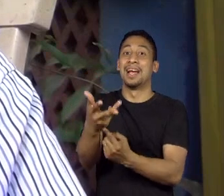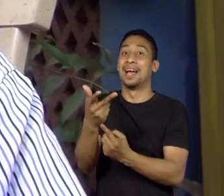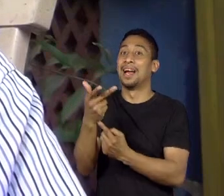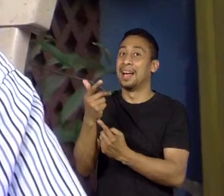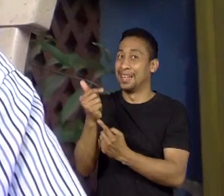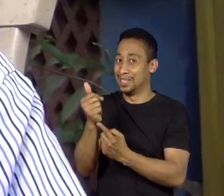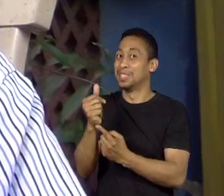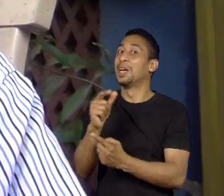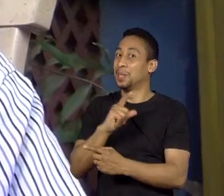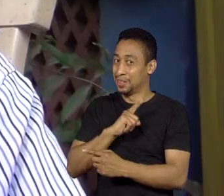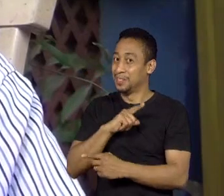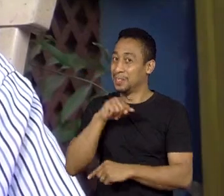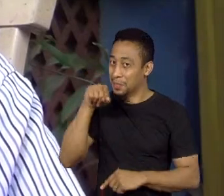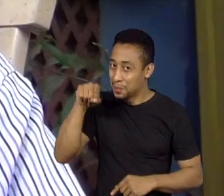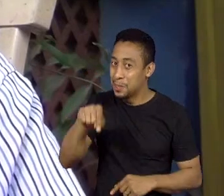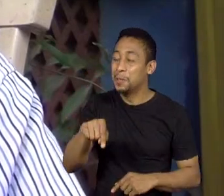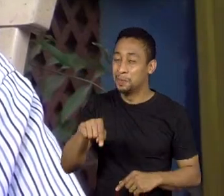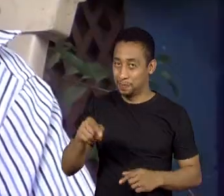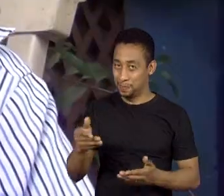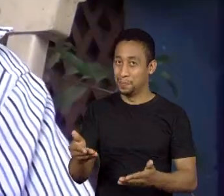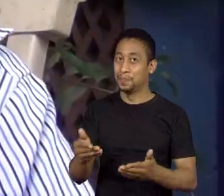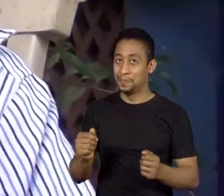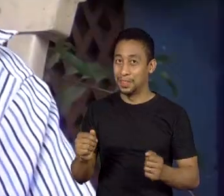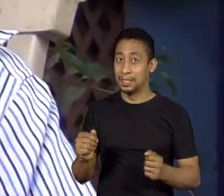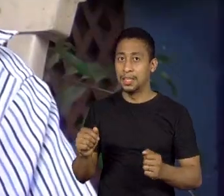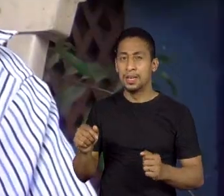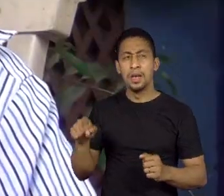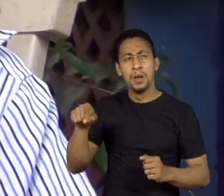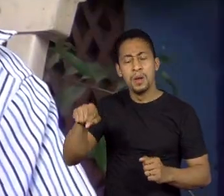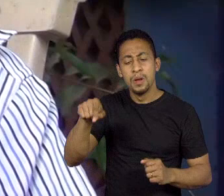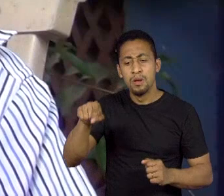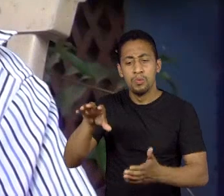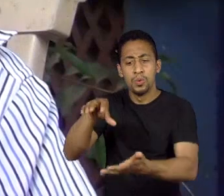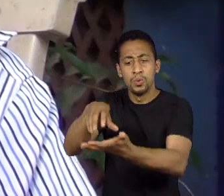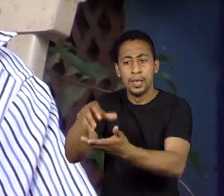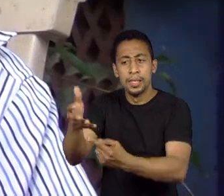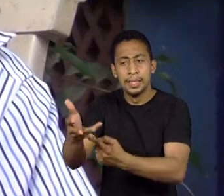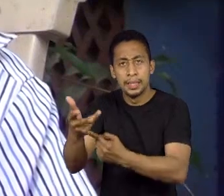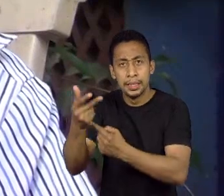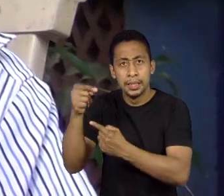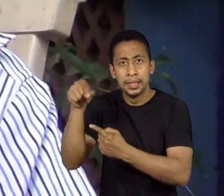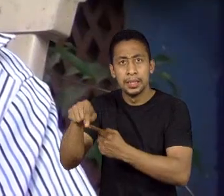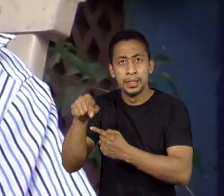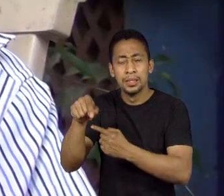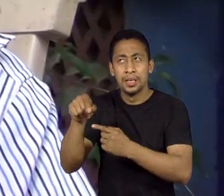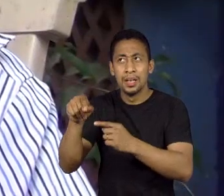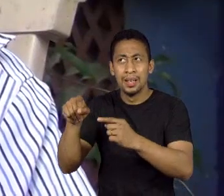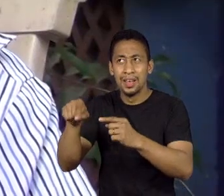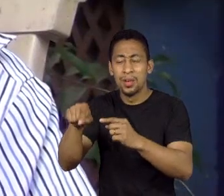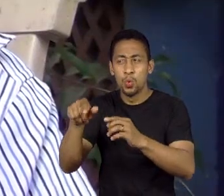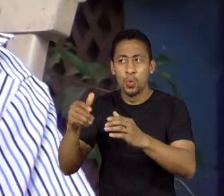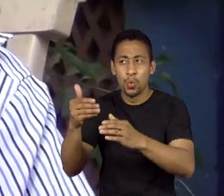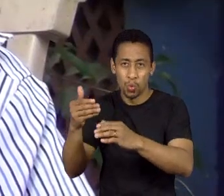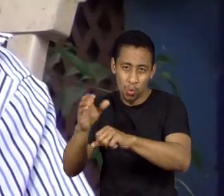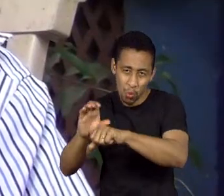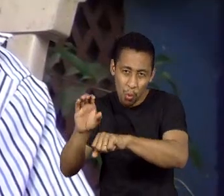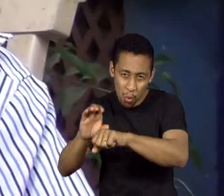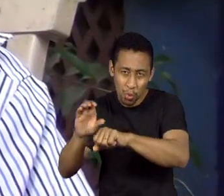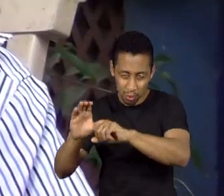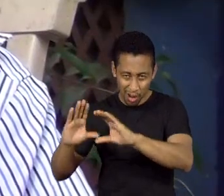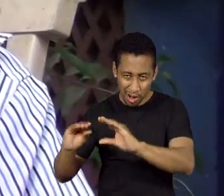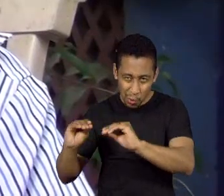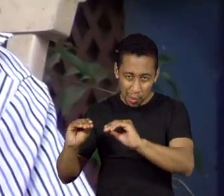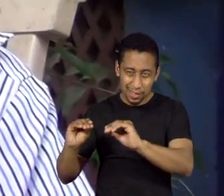que mais, de noite, noturno. Lá no curso noturno de artes